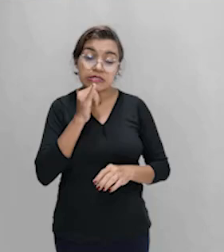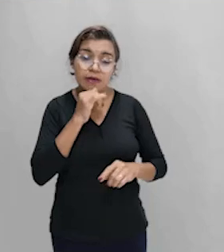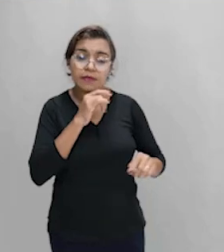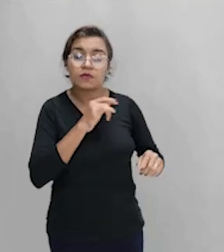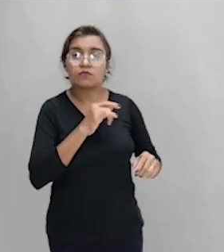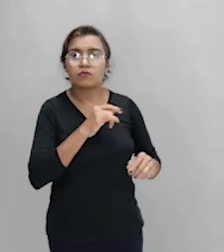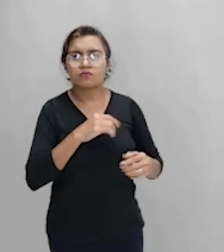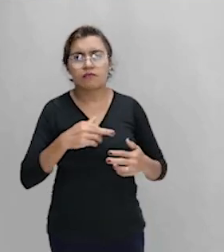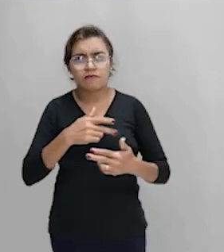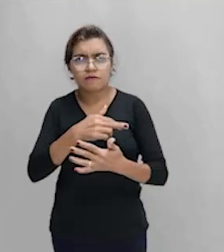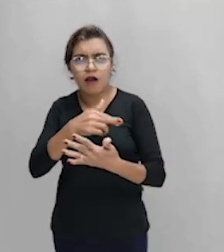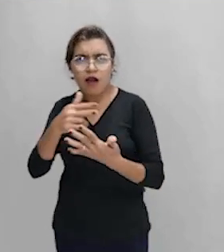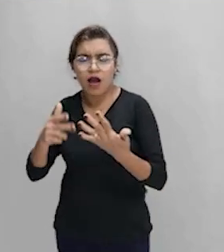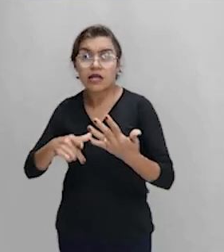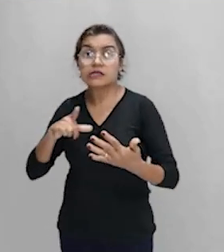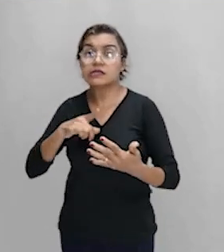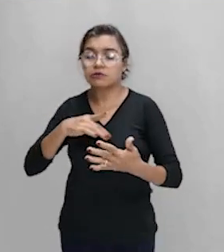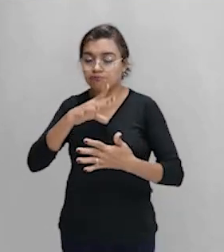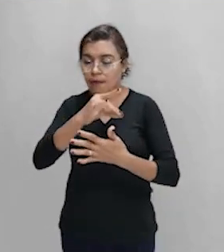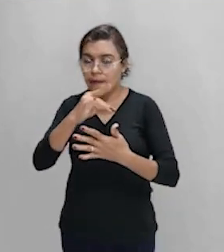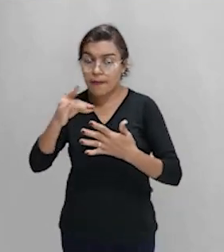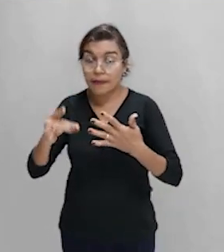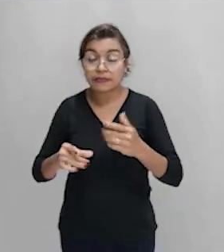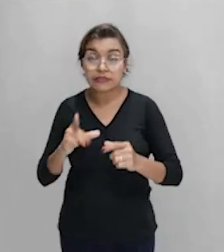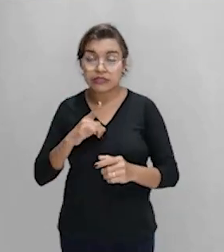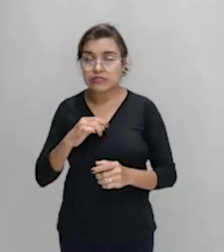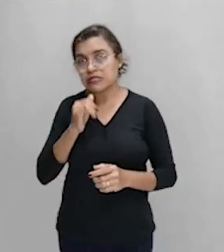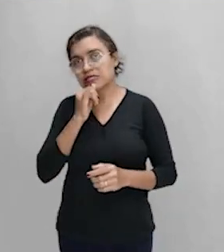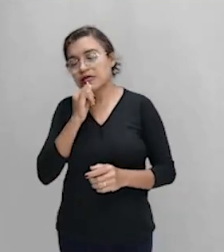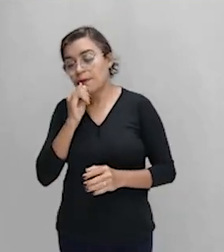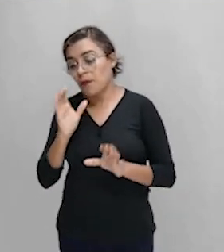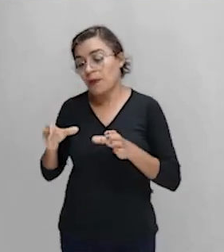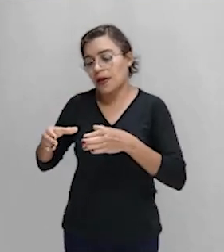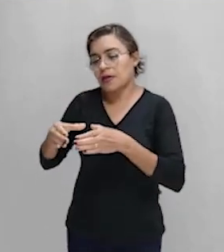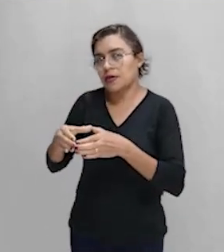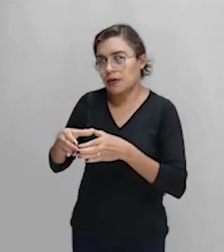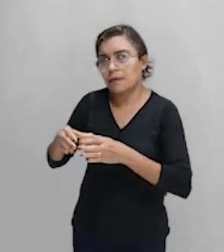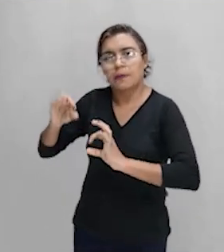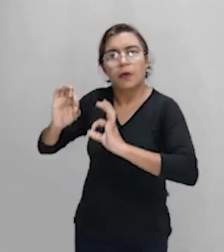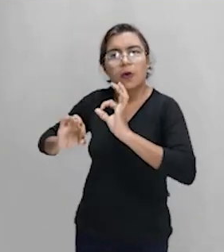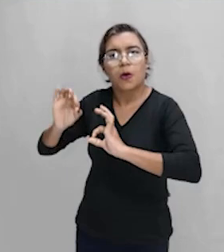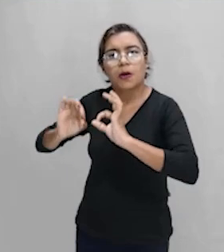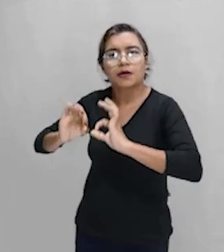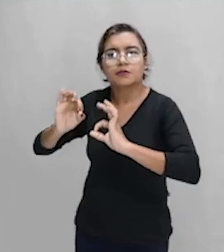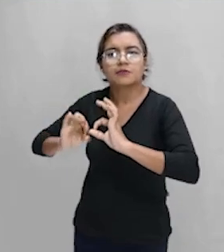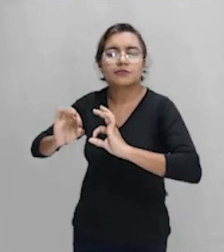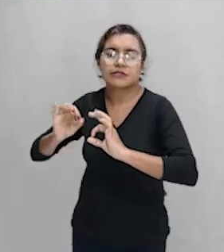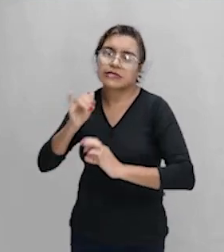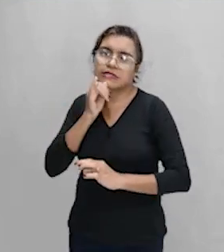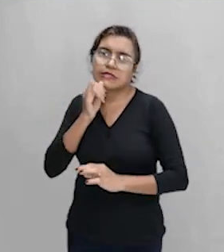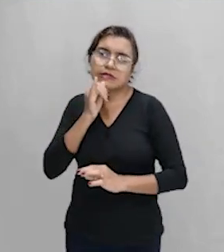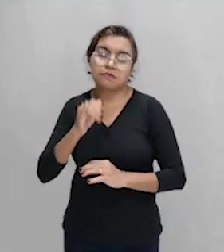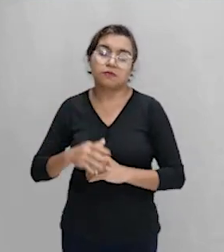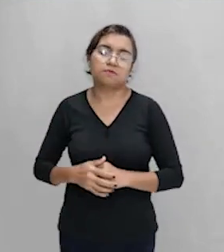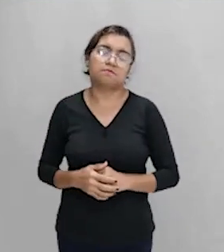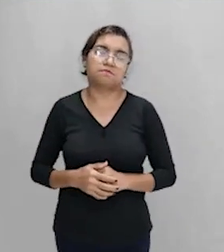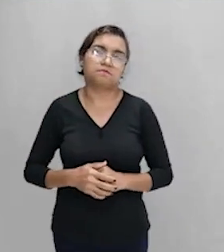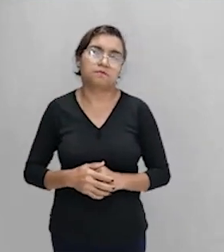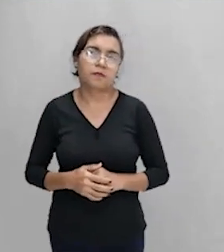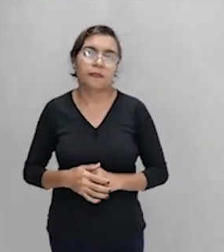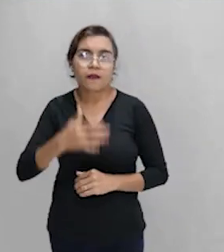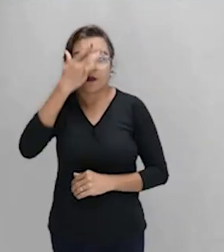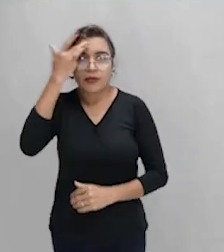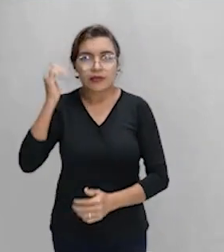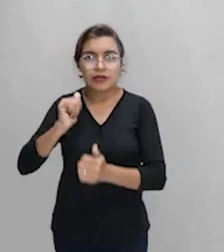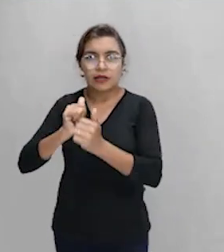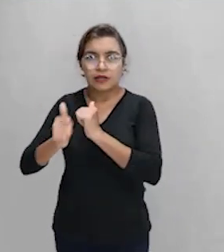em consideração. Para isso que monta-se às vezes uma equipe multidisciplinar, se nós formos falar aqui de um atleta